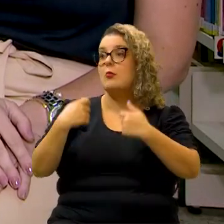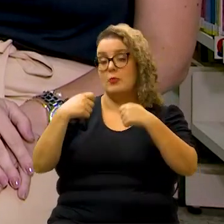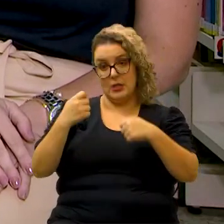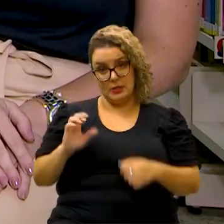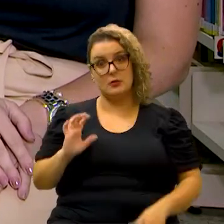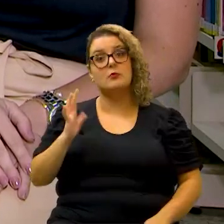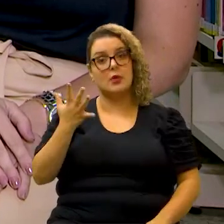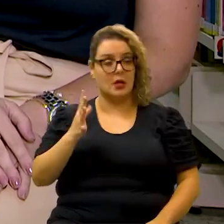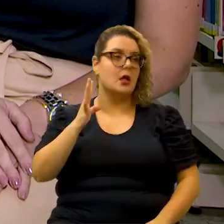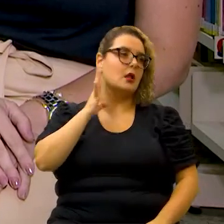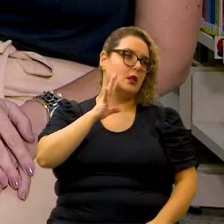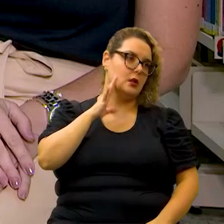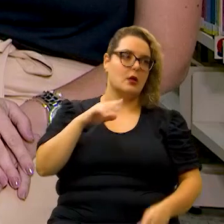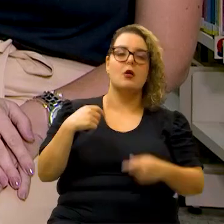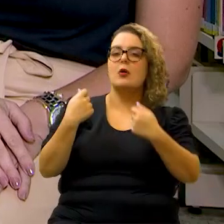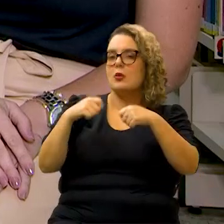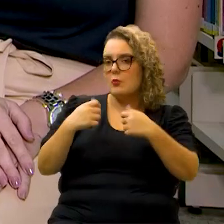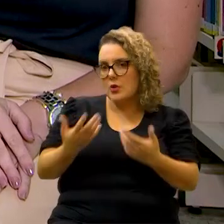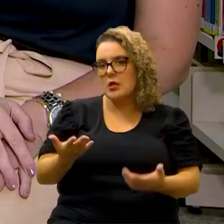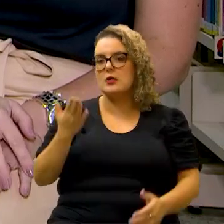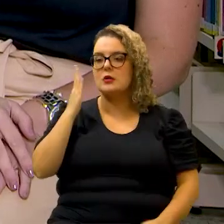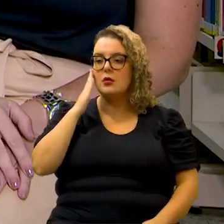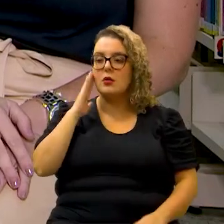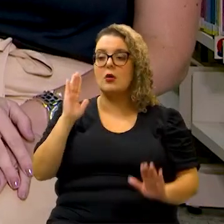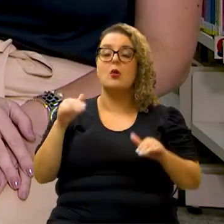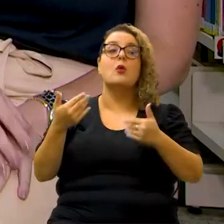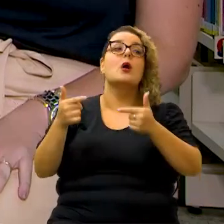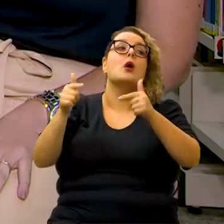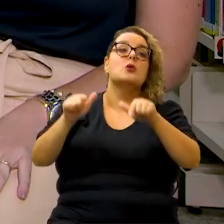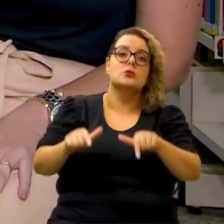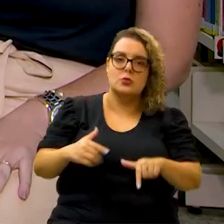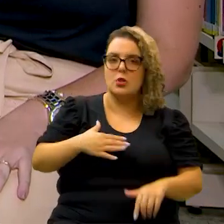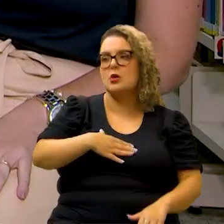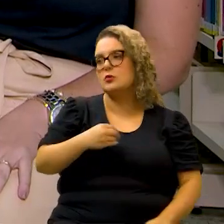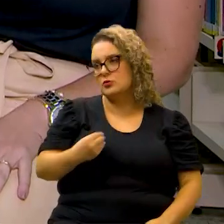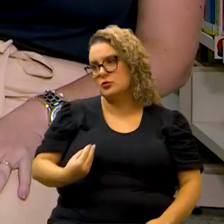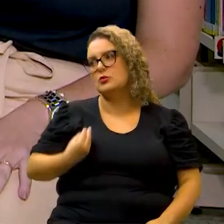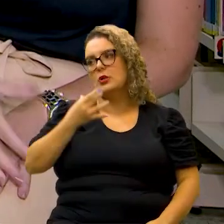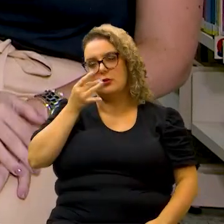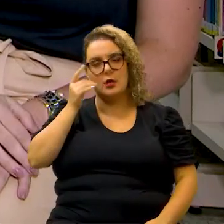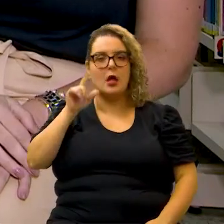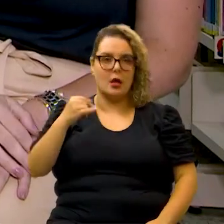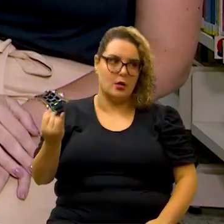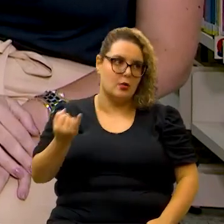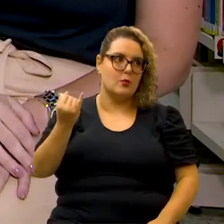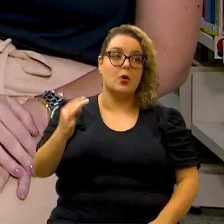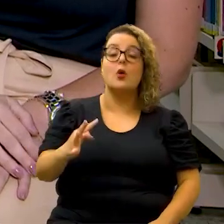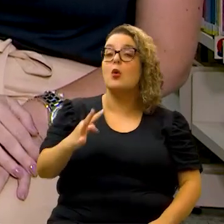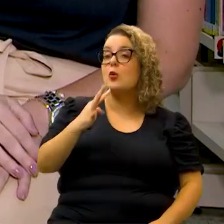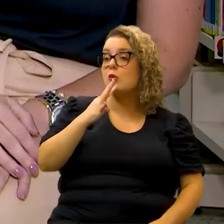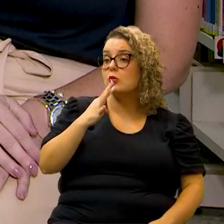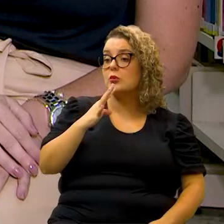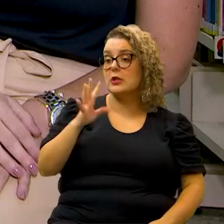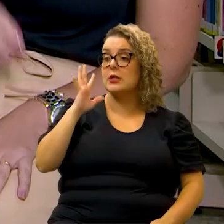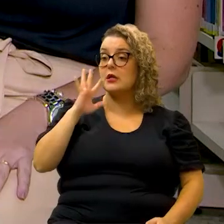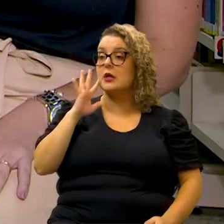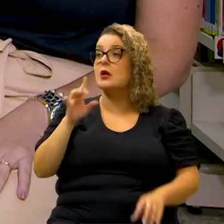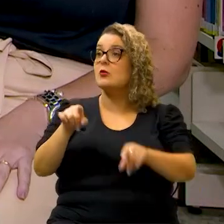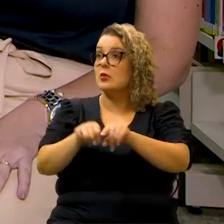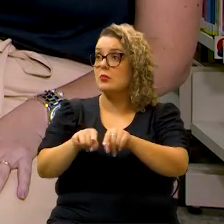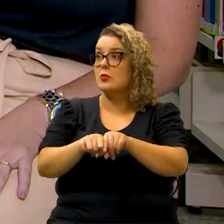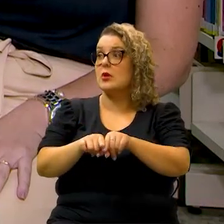Isso é legal. Isso deve ocorrer, né? Eles precisam saber qual é o ambiente que os filhos estão. Isso é muito